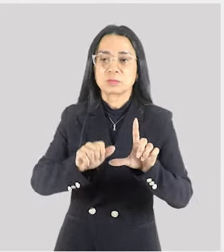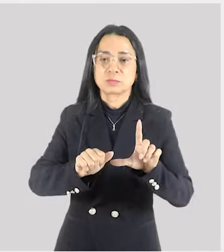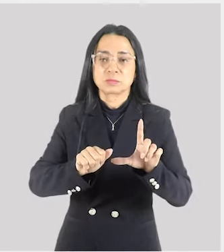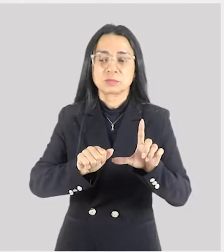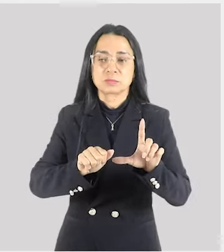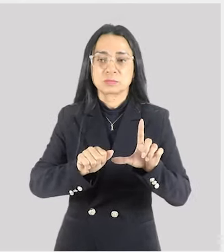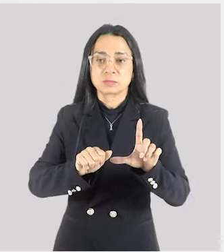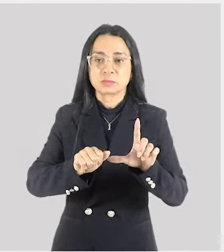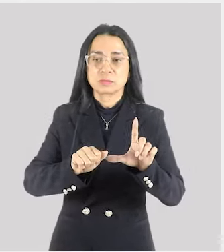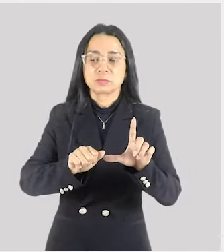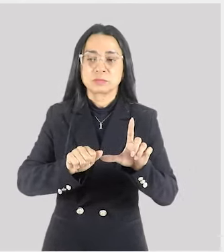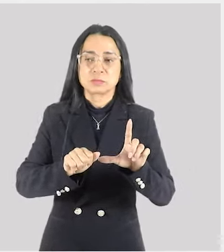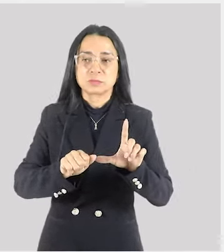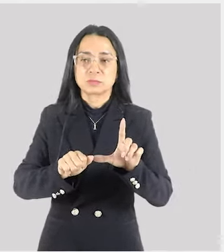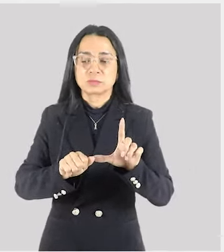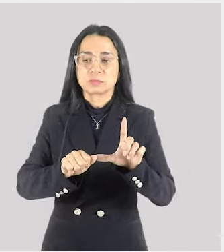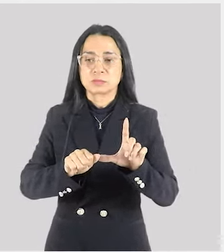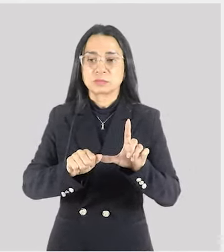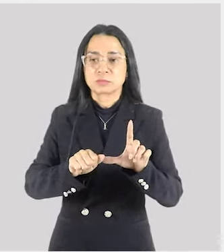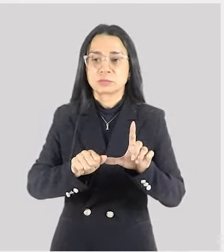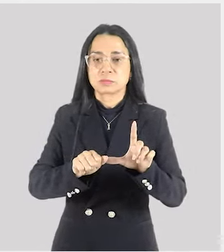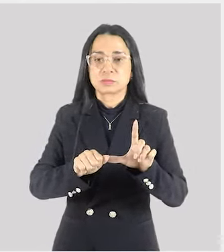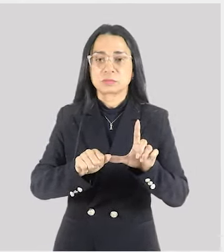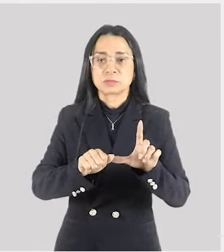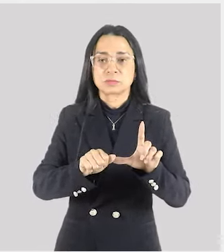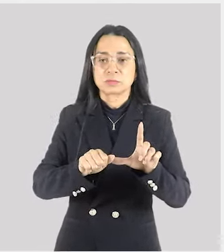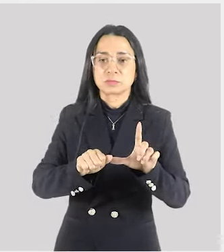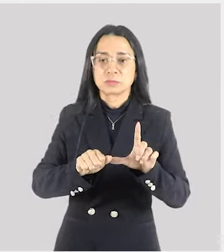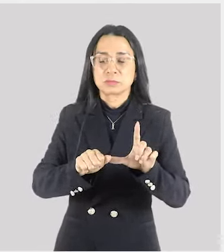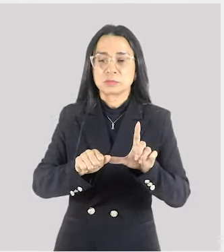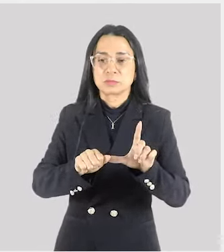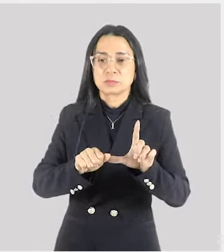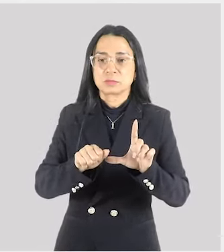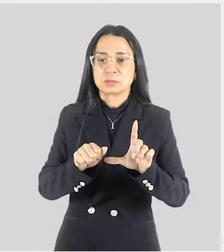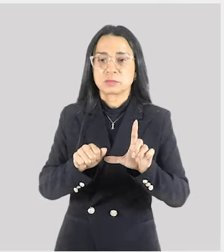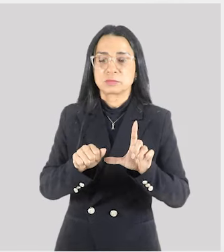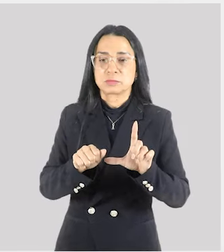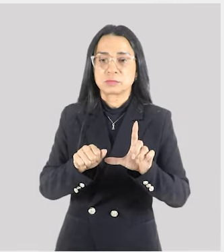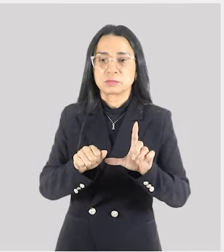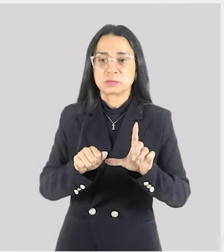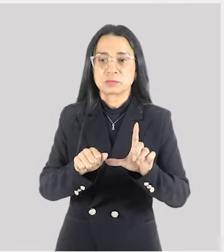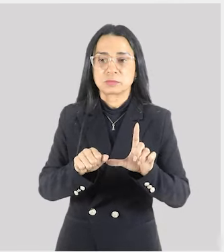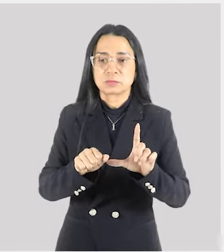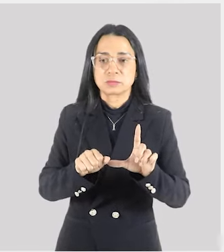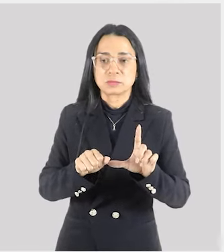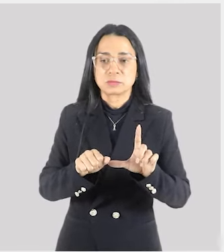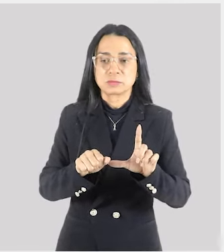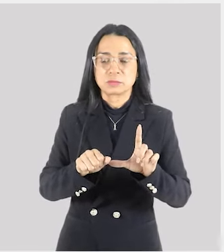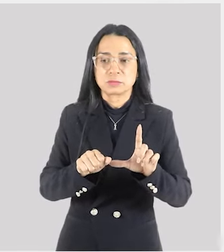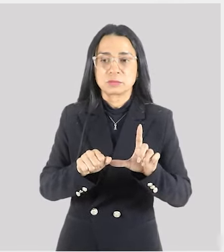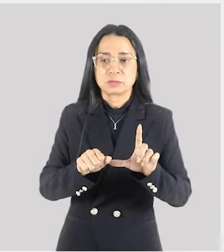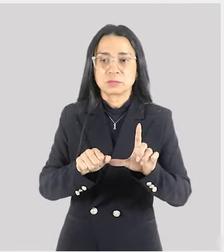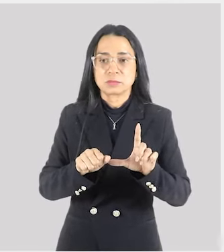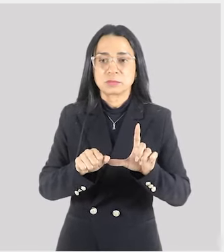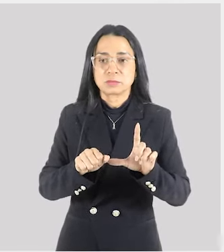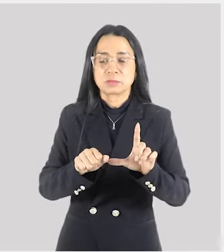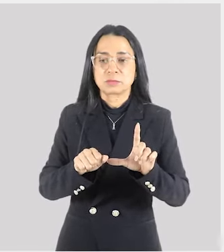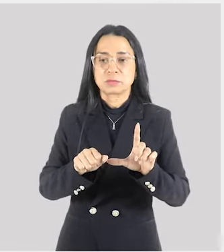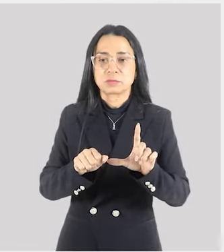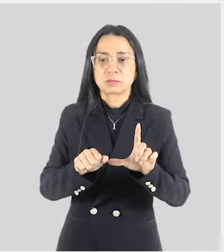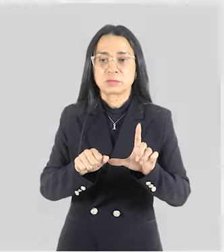de um cargo em comissão de professora Vista que visto que tais cargos destinam-se apenas a funções de direção